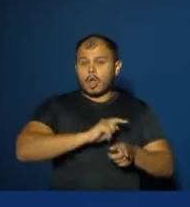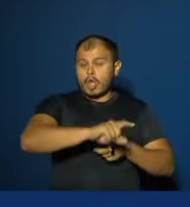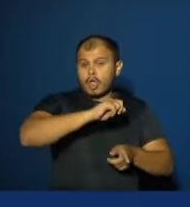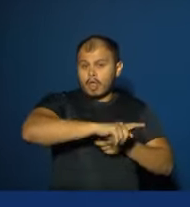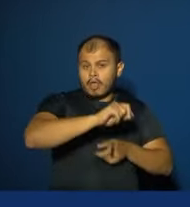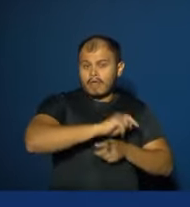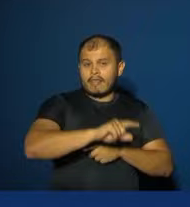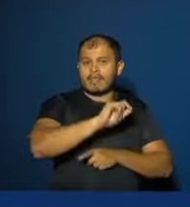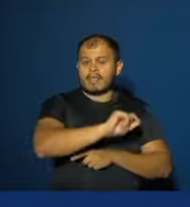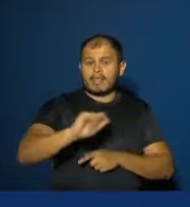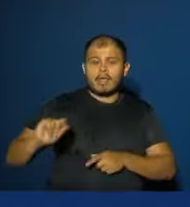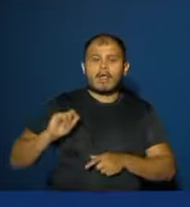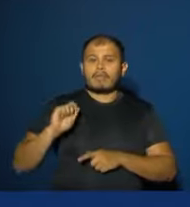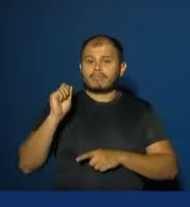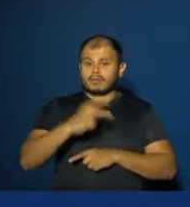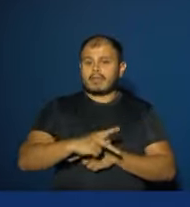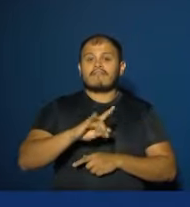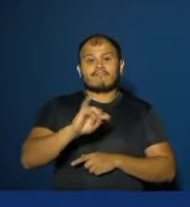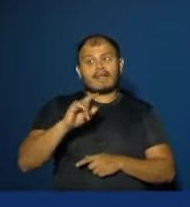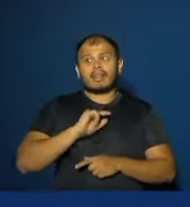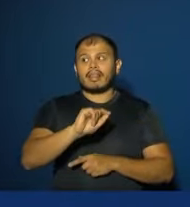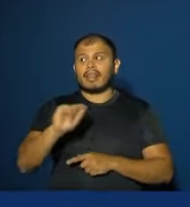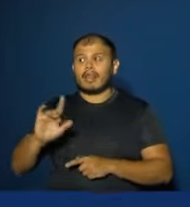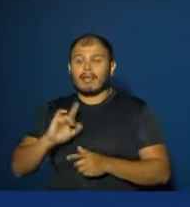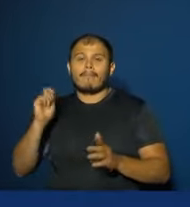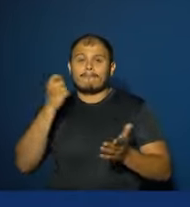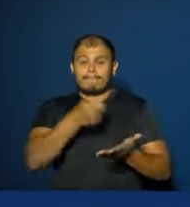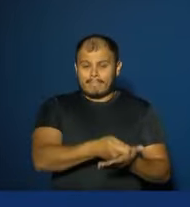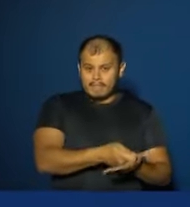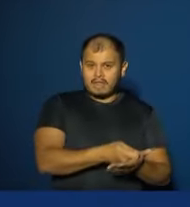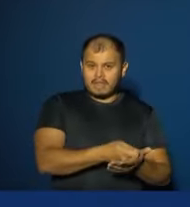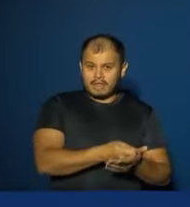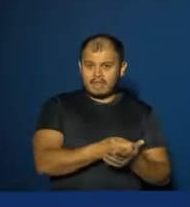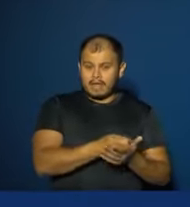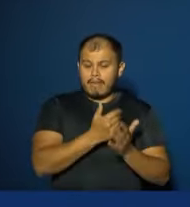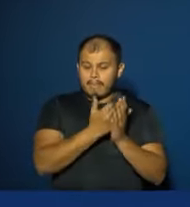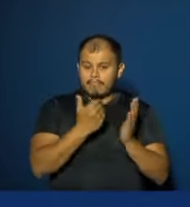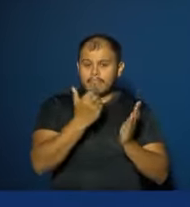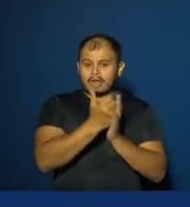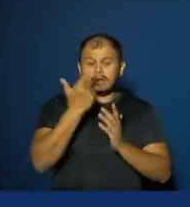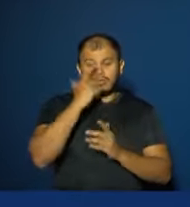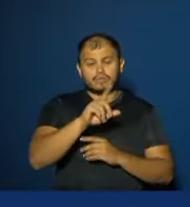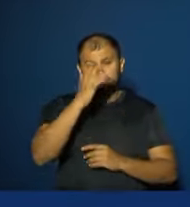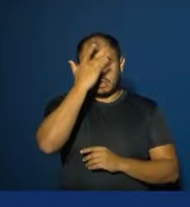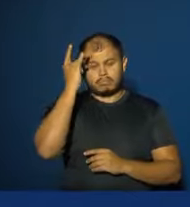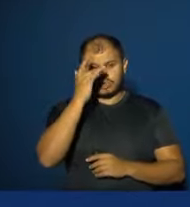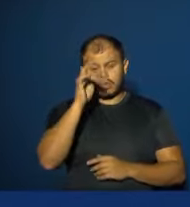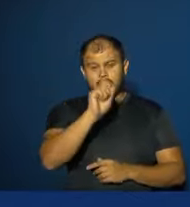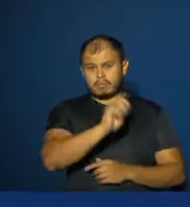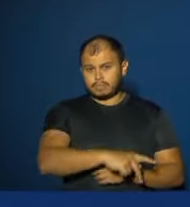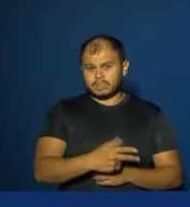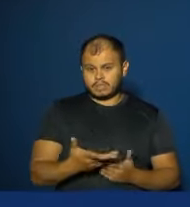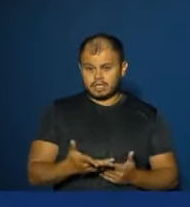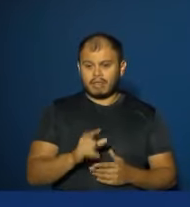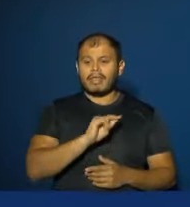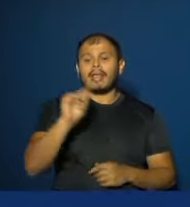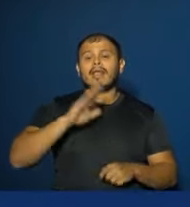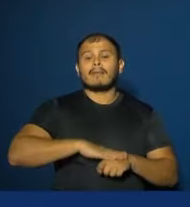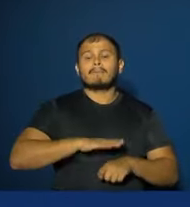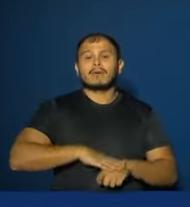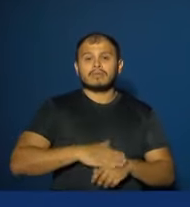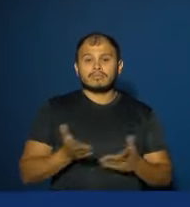funcionários, alguém vai ter que pagar a diferença para essas pessoas poderem se aposentar. Quem vai